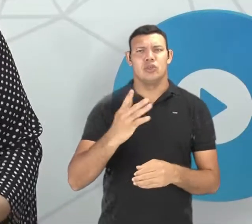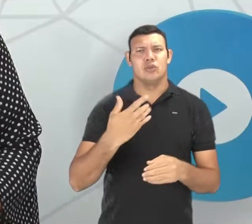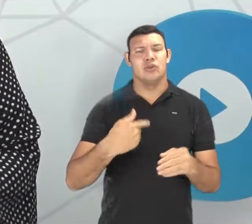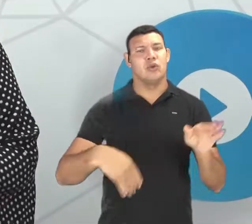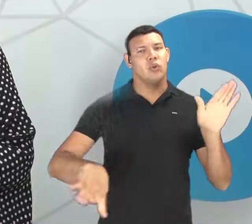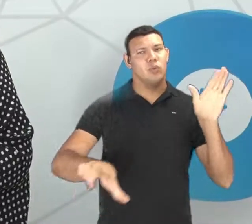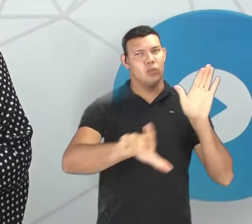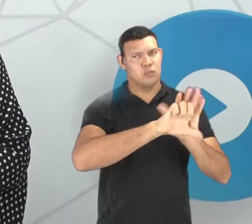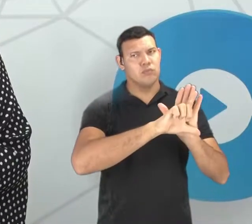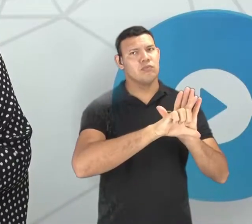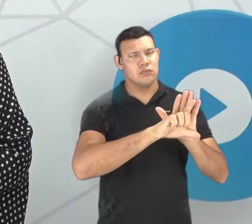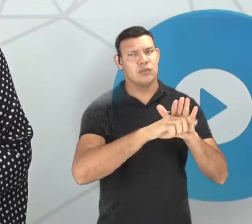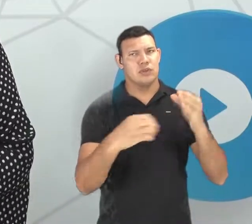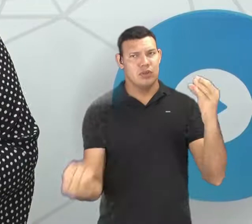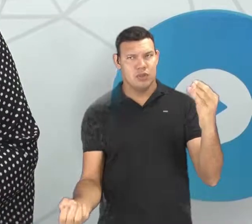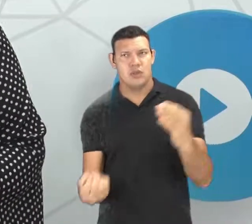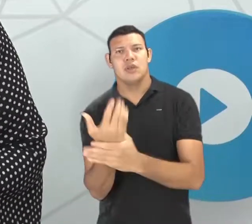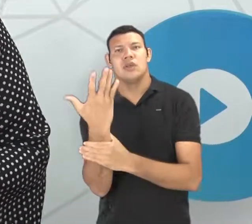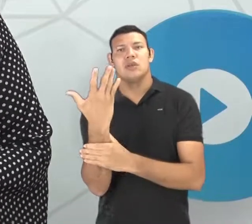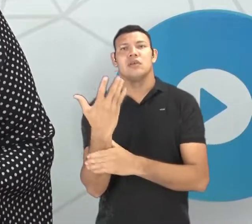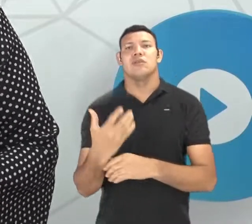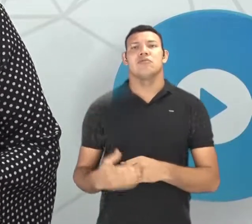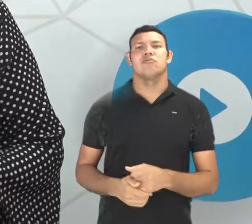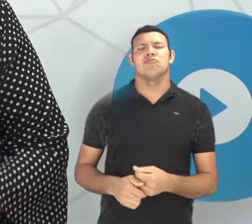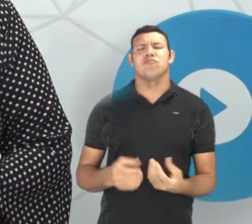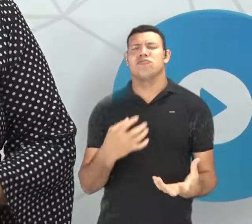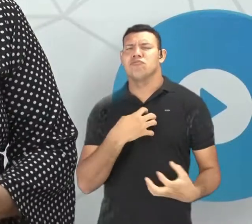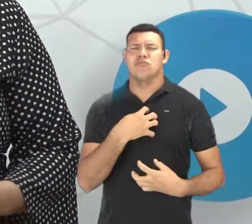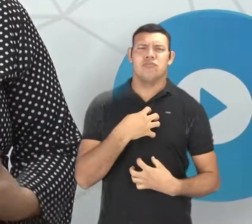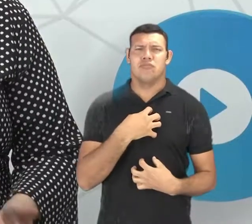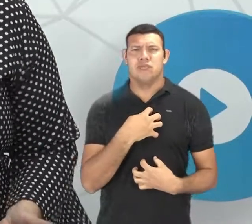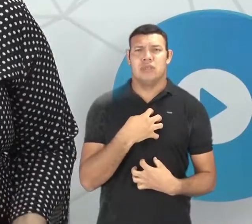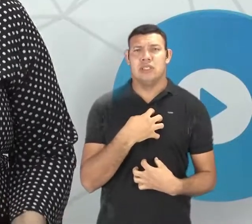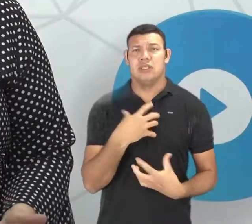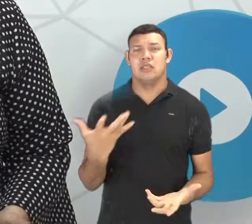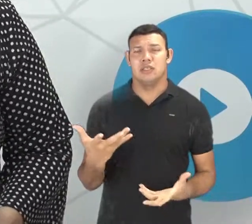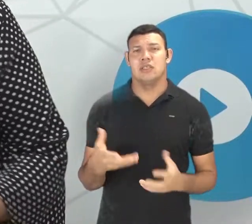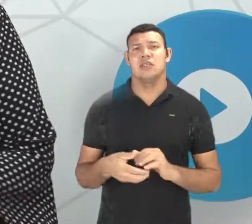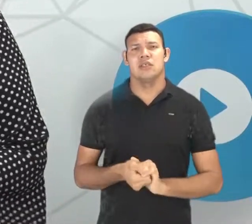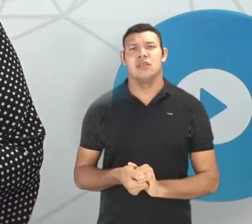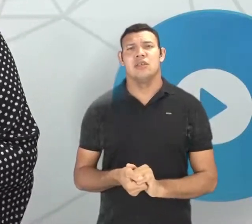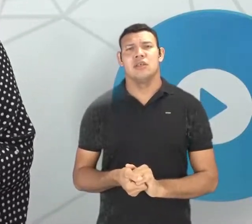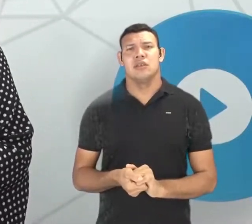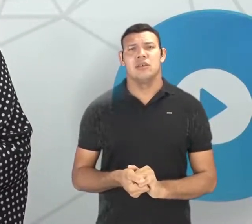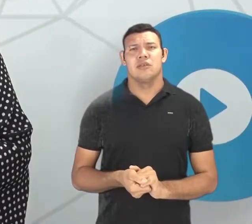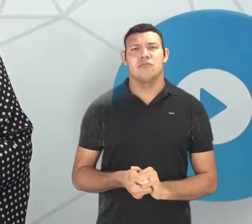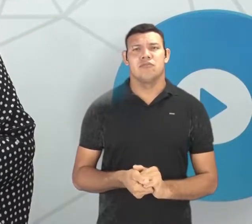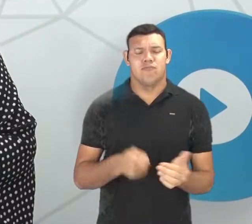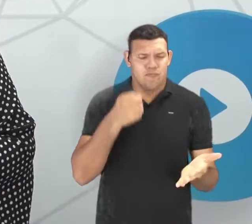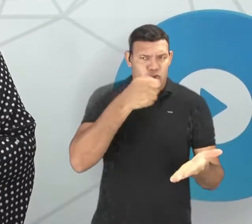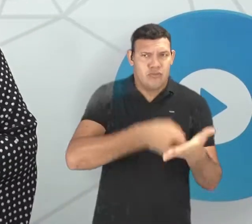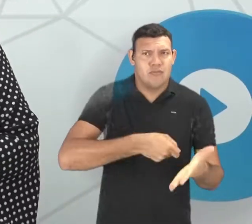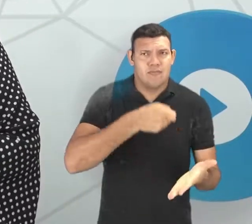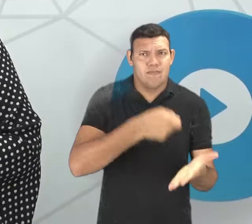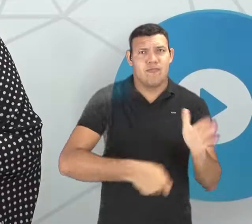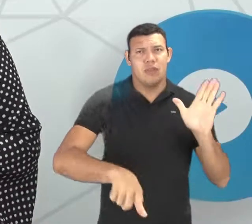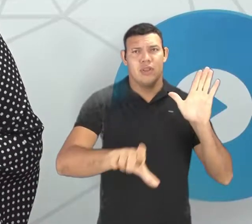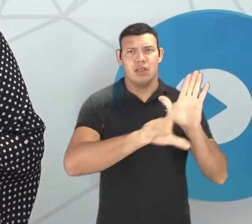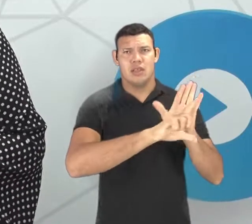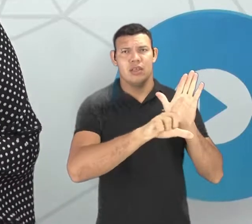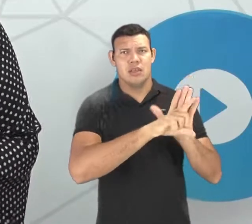que esta lei pudesse trazer novas formas de tratamento sobre a